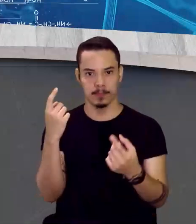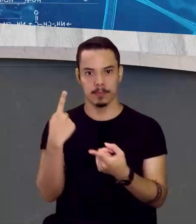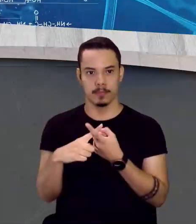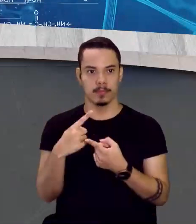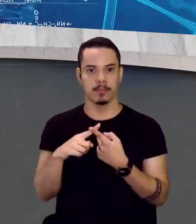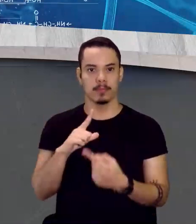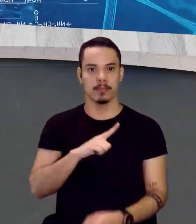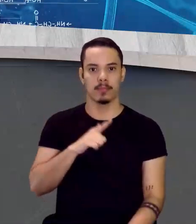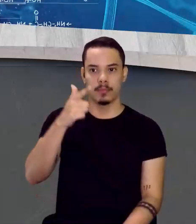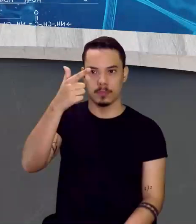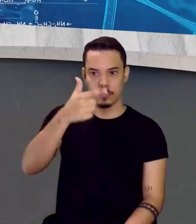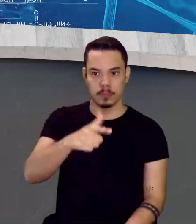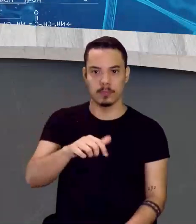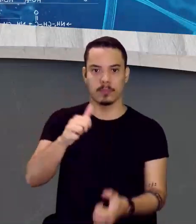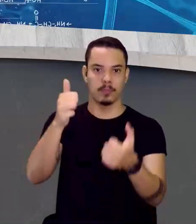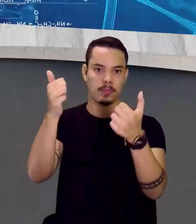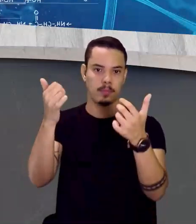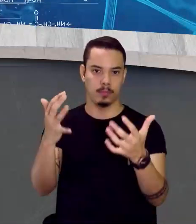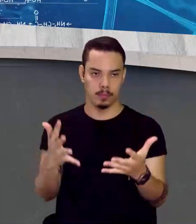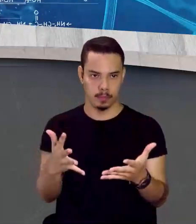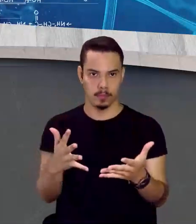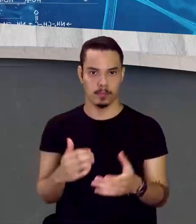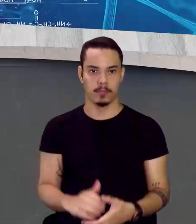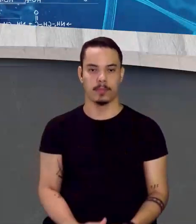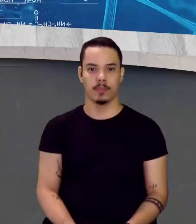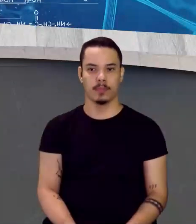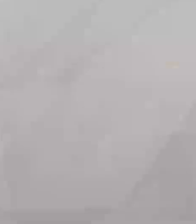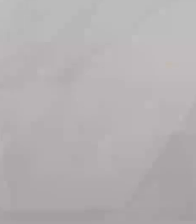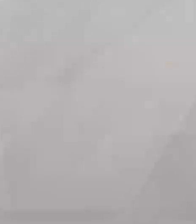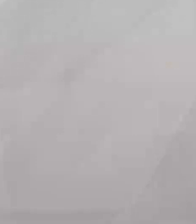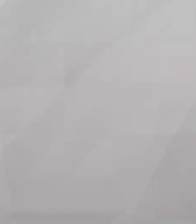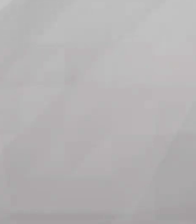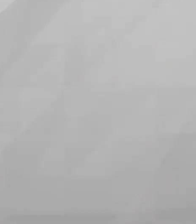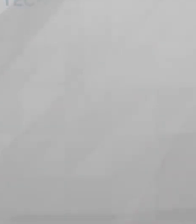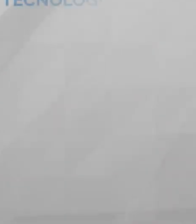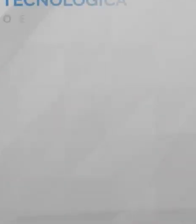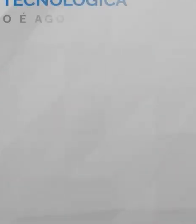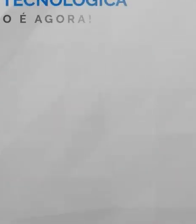porque voltaremos com mais aula para você, ok?